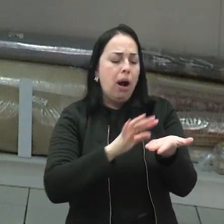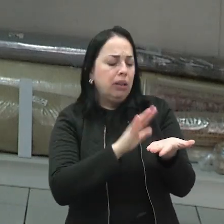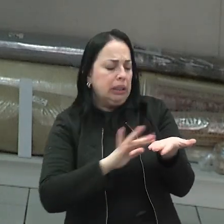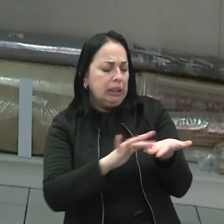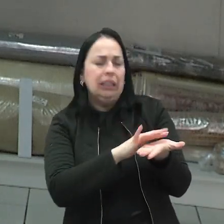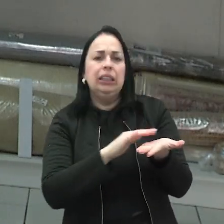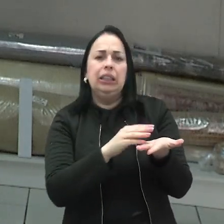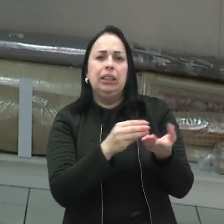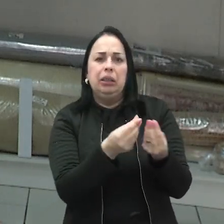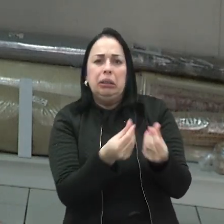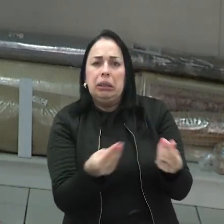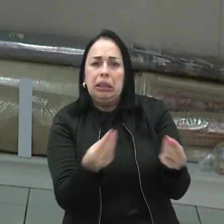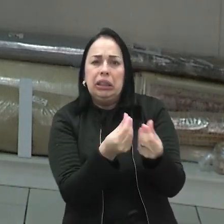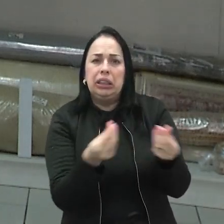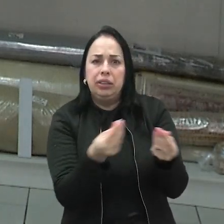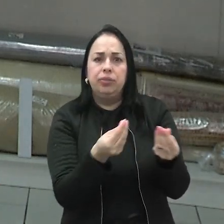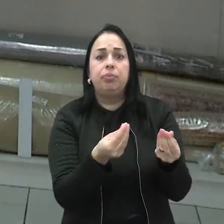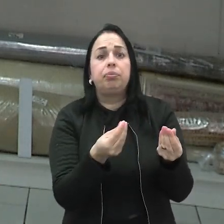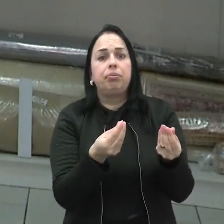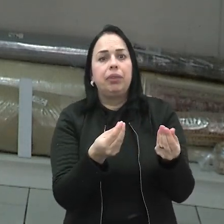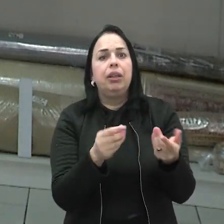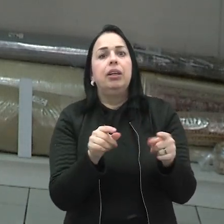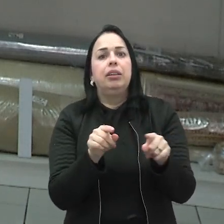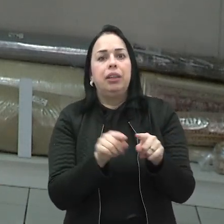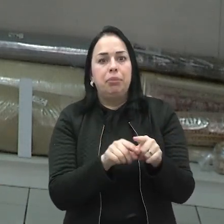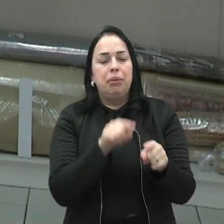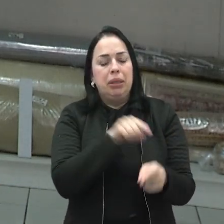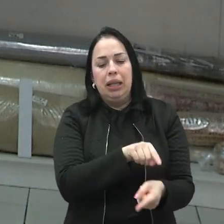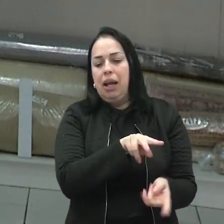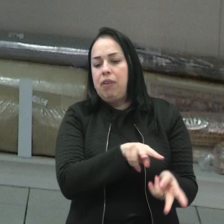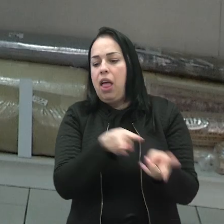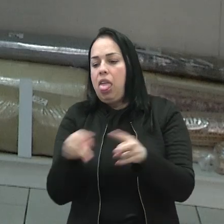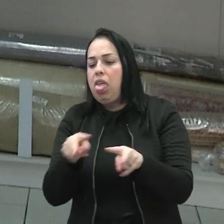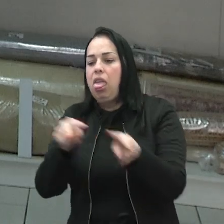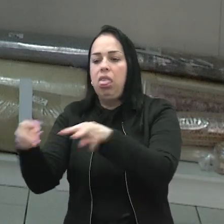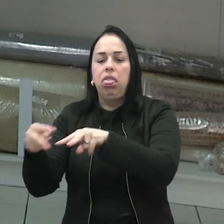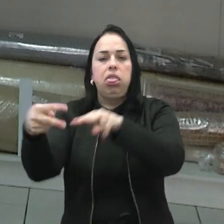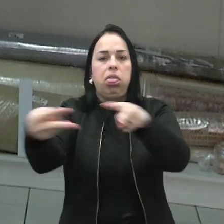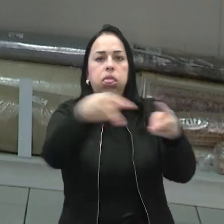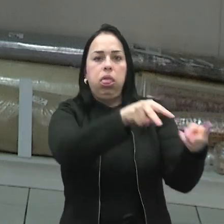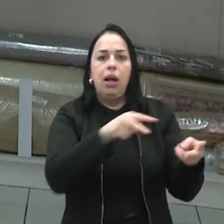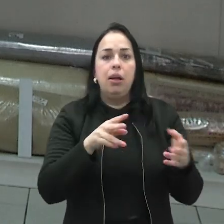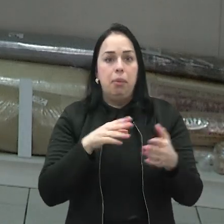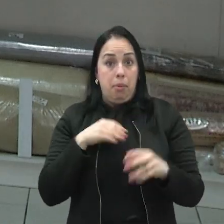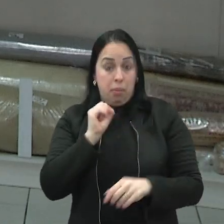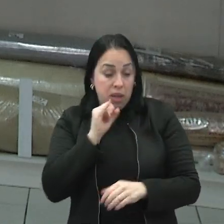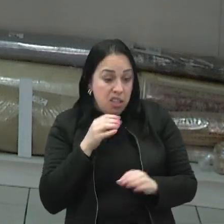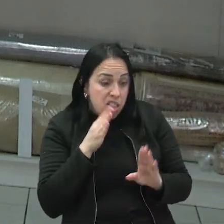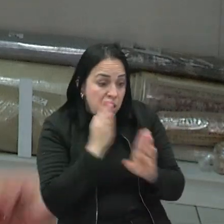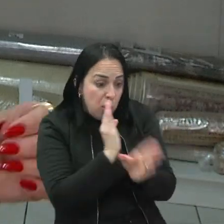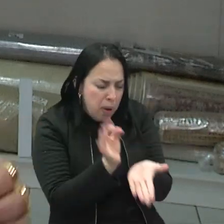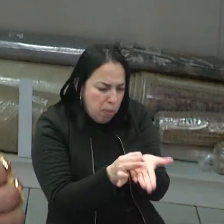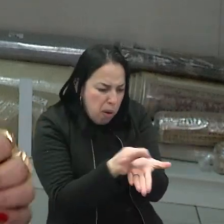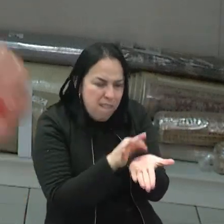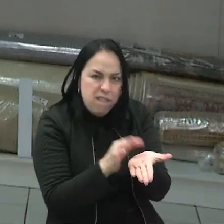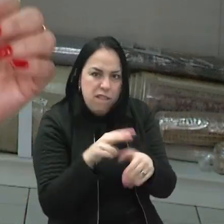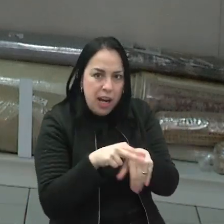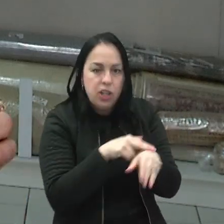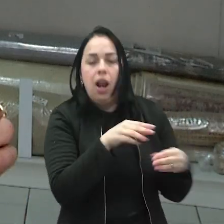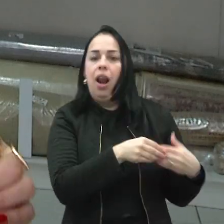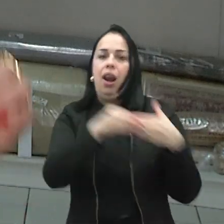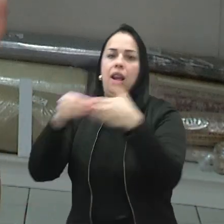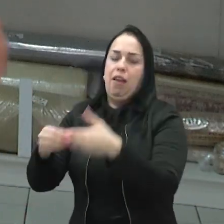Isso diminui consideravelmente a vida útil dele. E fora que vai passando de peça para peça, de peça para peça. Então, identificou